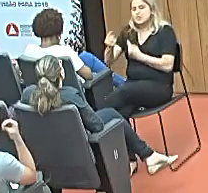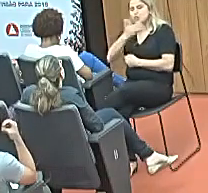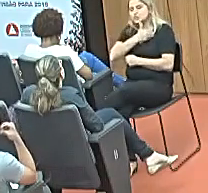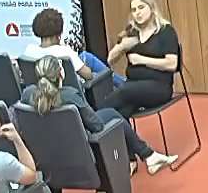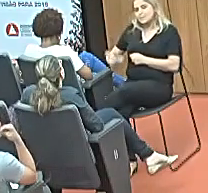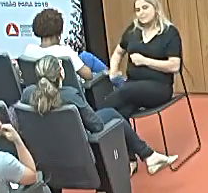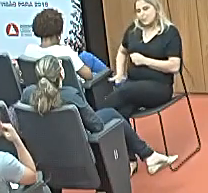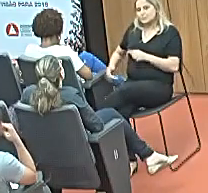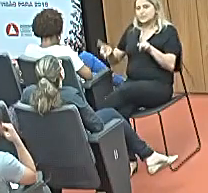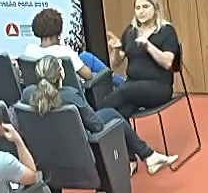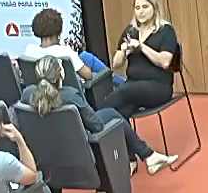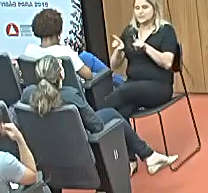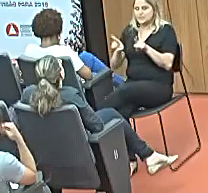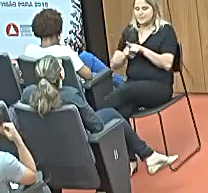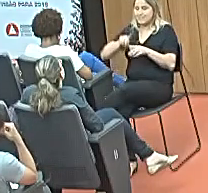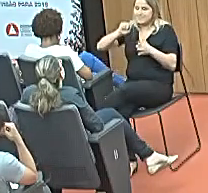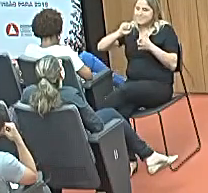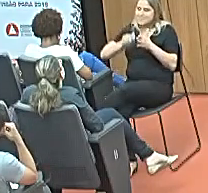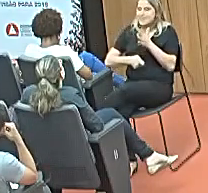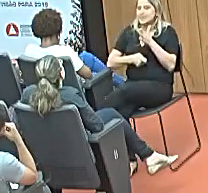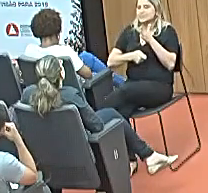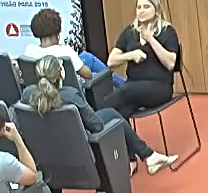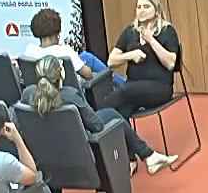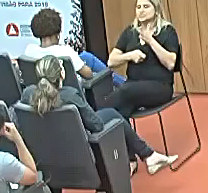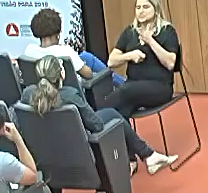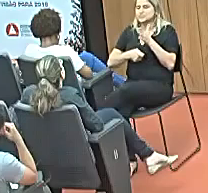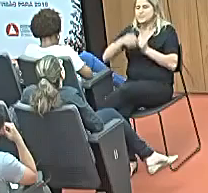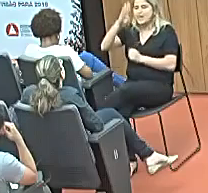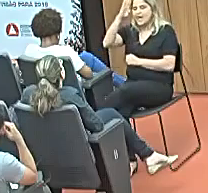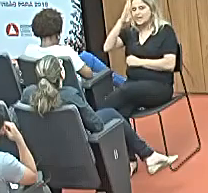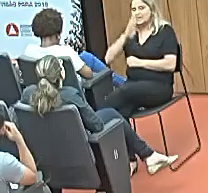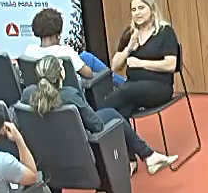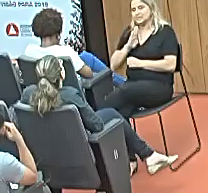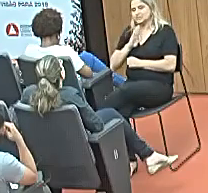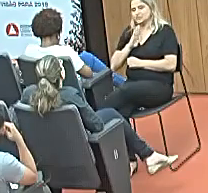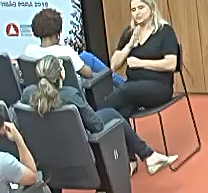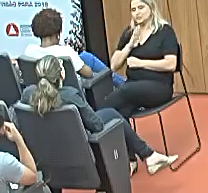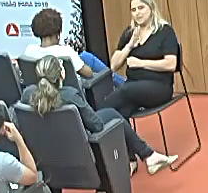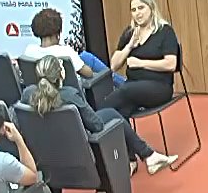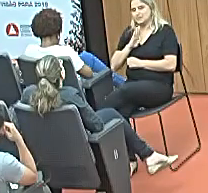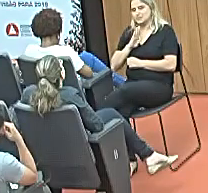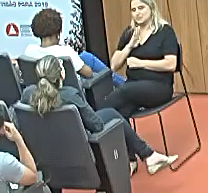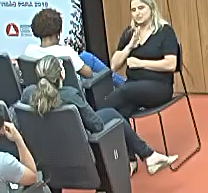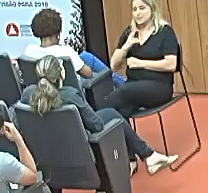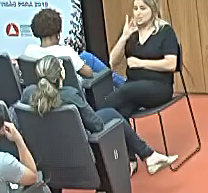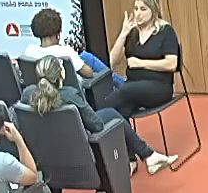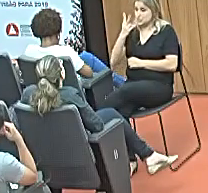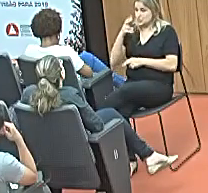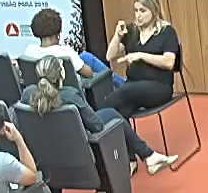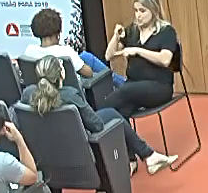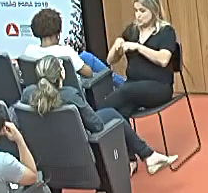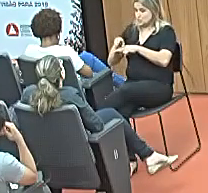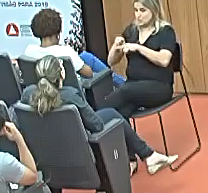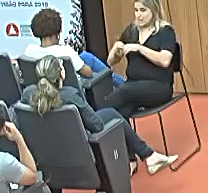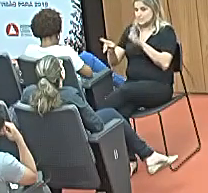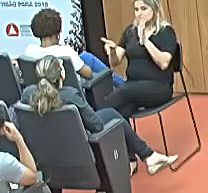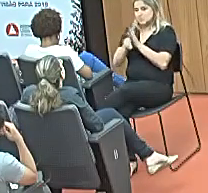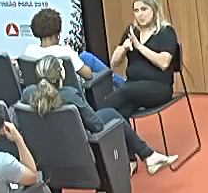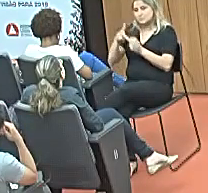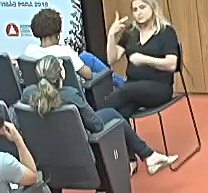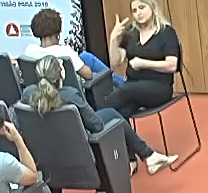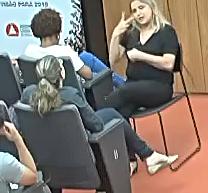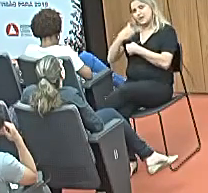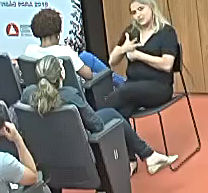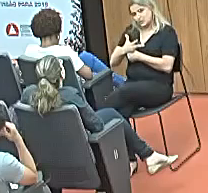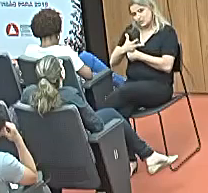especial na garantia da gratuidade de dois assentos para idosos com